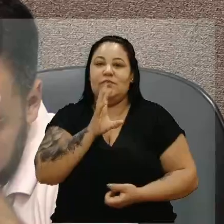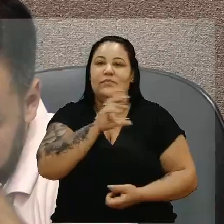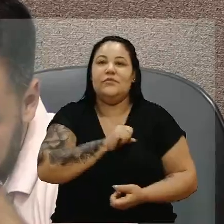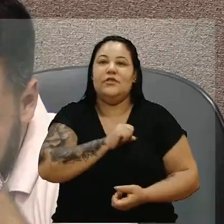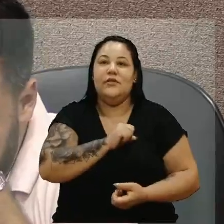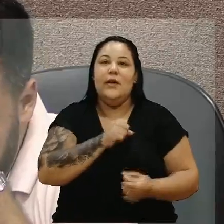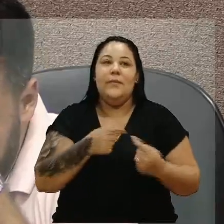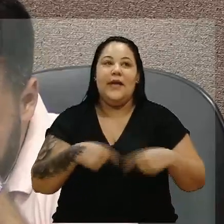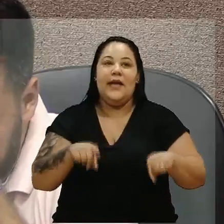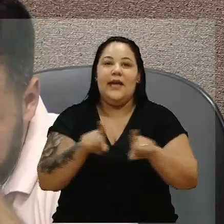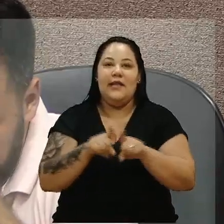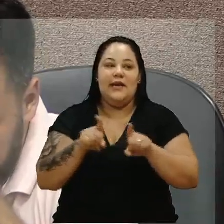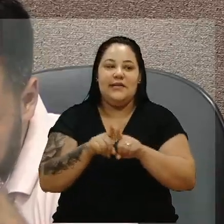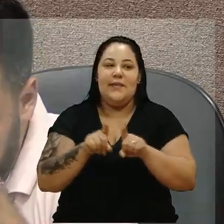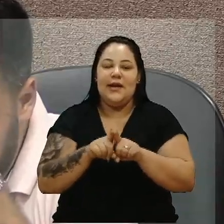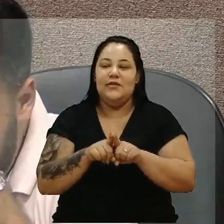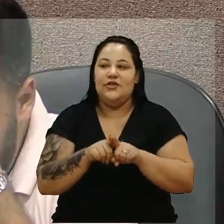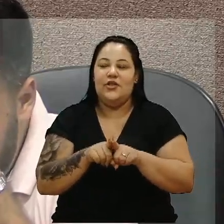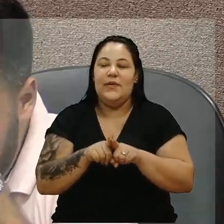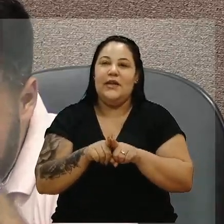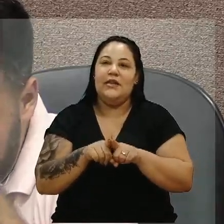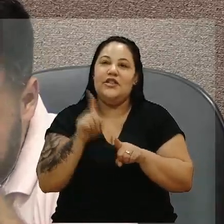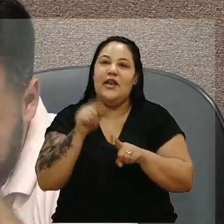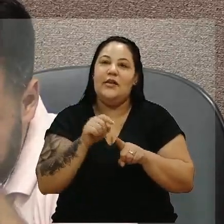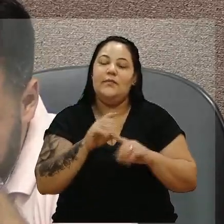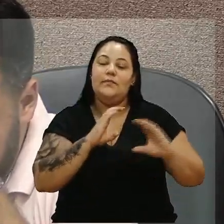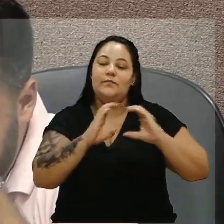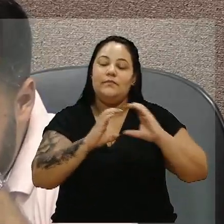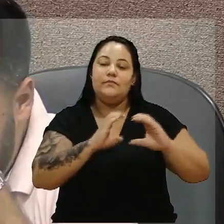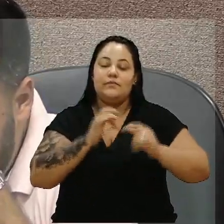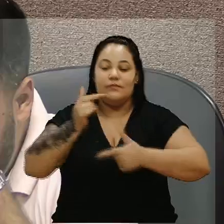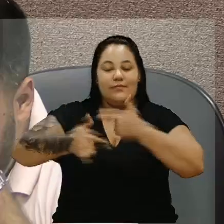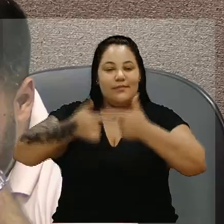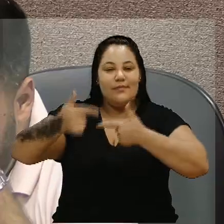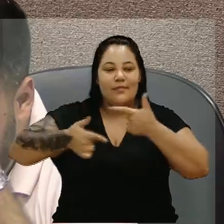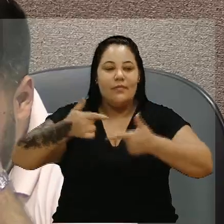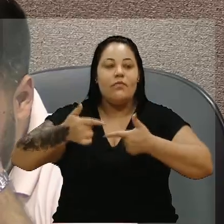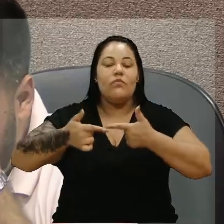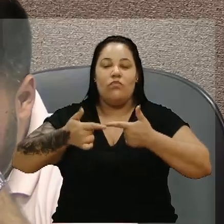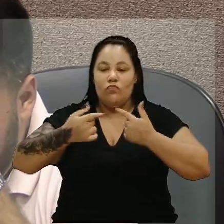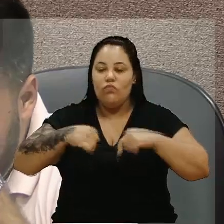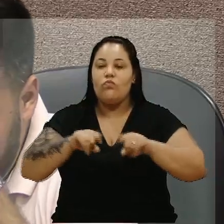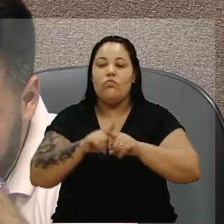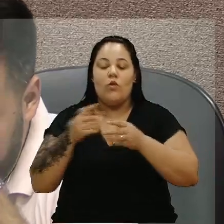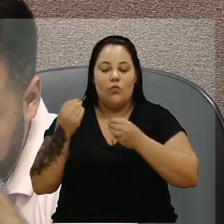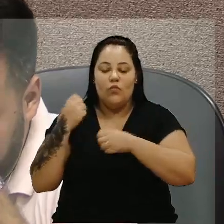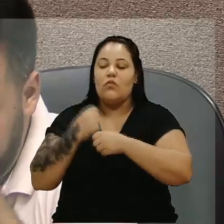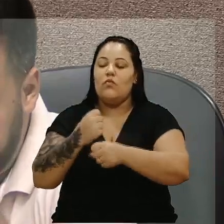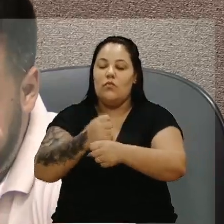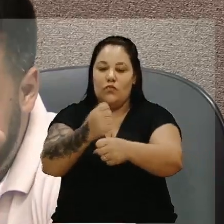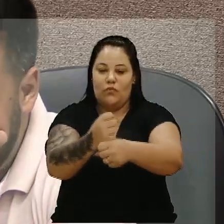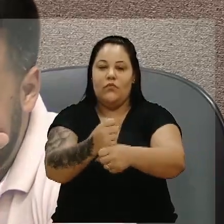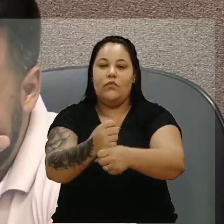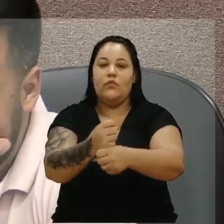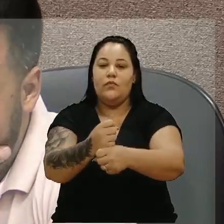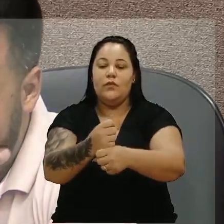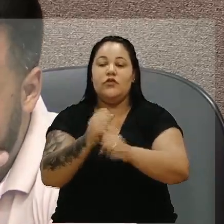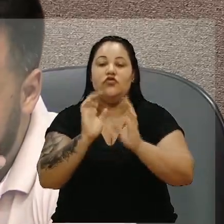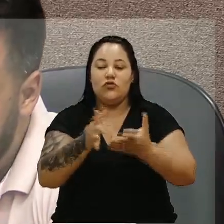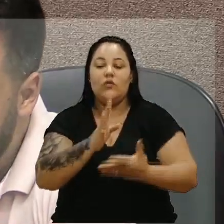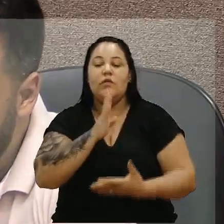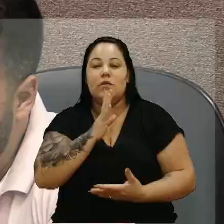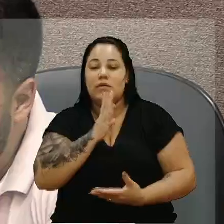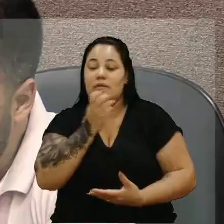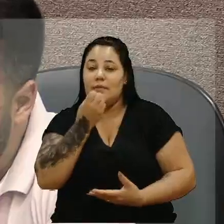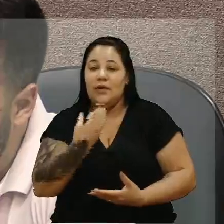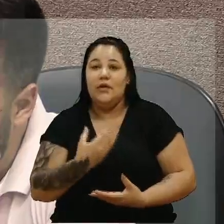2 comunicadoras, né, que trabalham com comunicação há muitos anos, vem exercendo, e a gente conhece muito bem, a gente tem